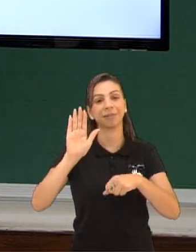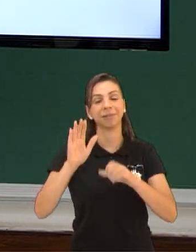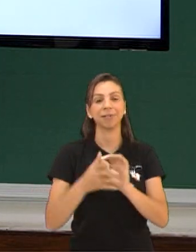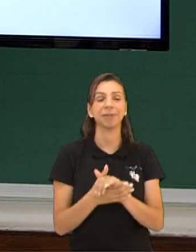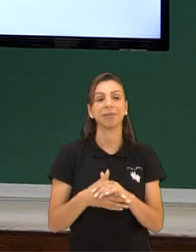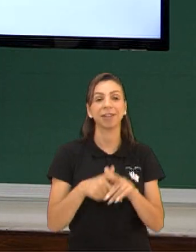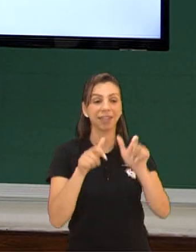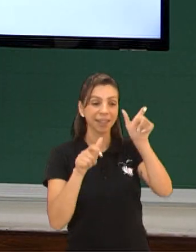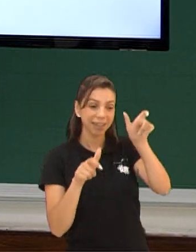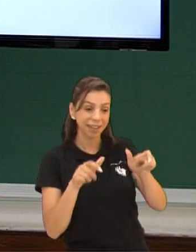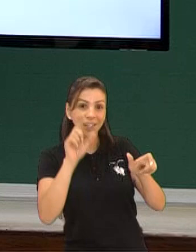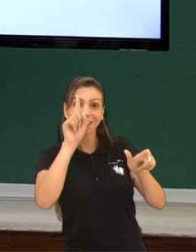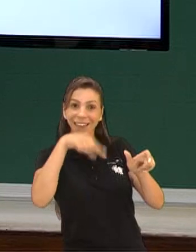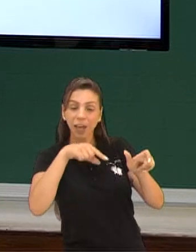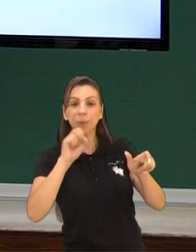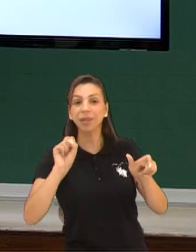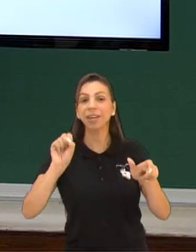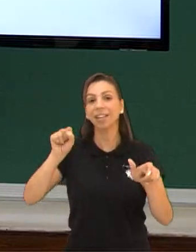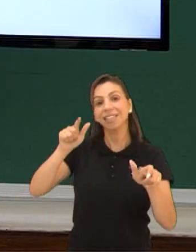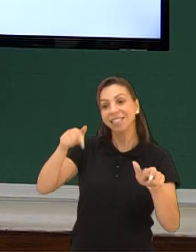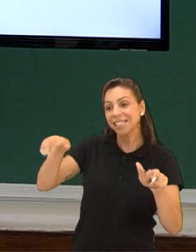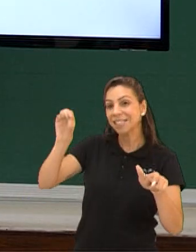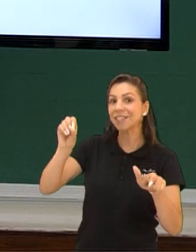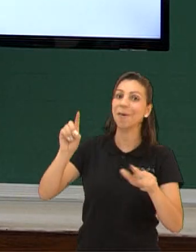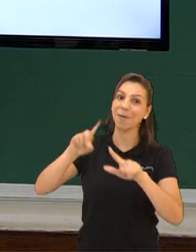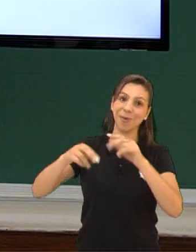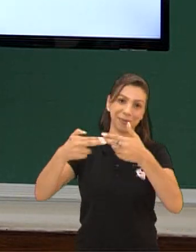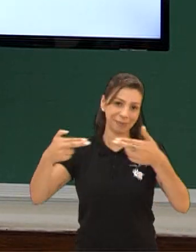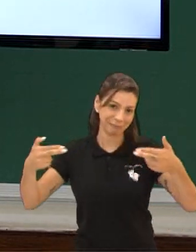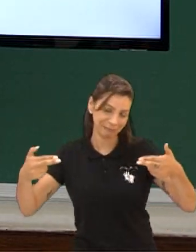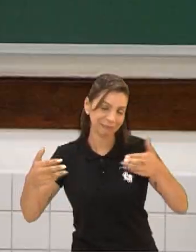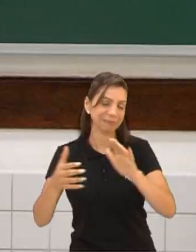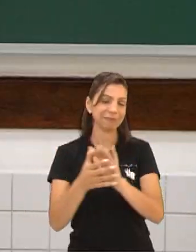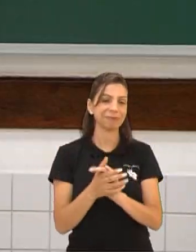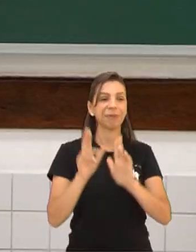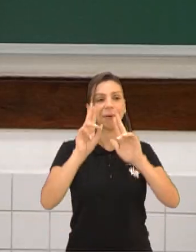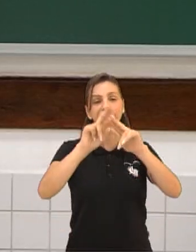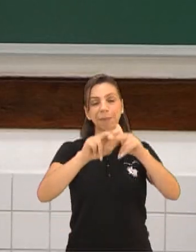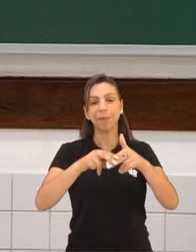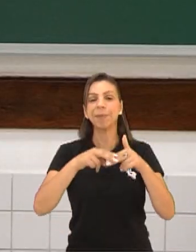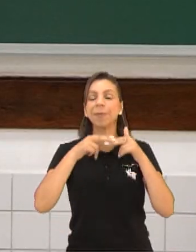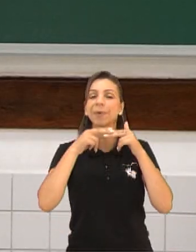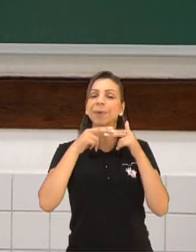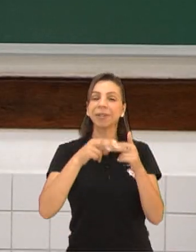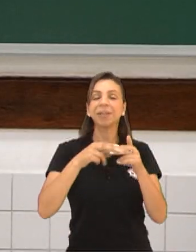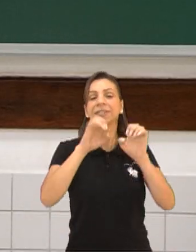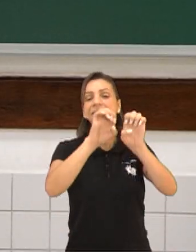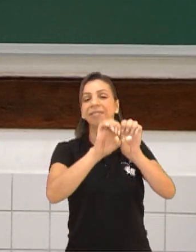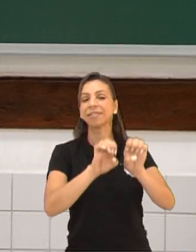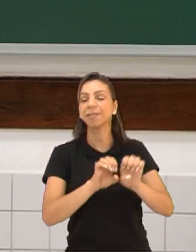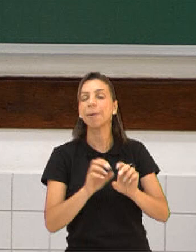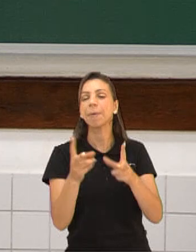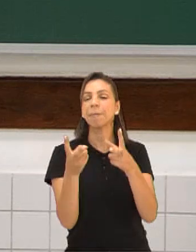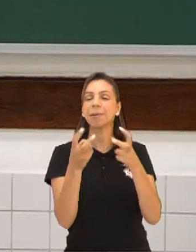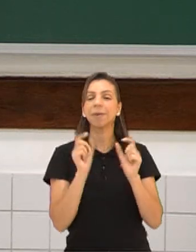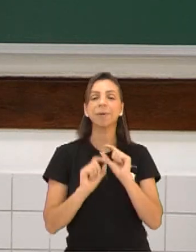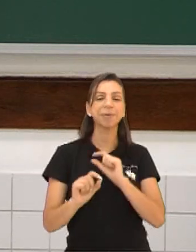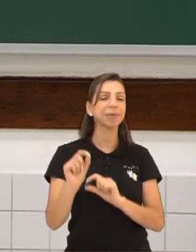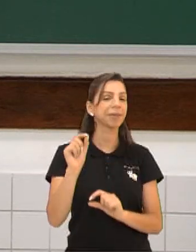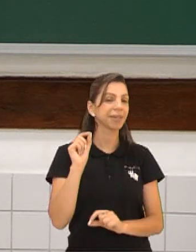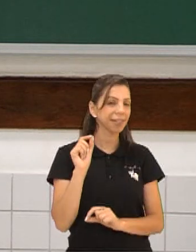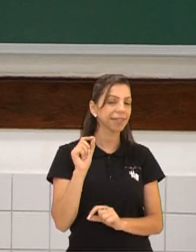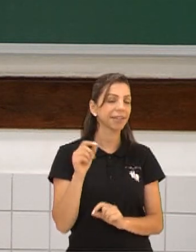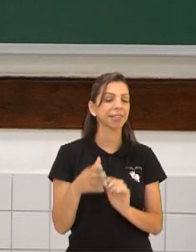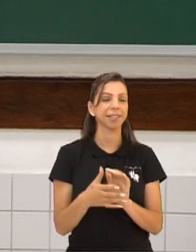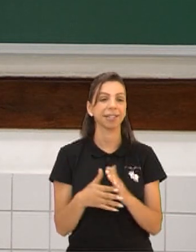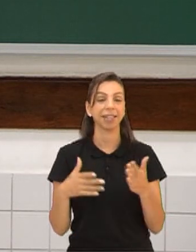que são as coisas. Por isso que, nessa estrutura que ele constata, nós temos que perceber o seguinte: